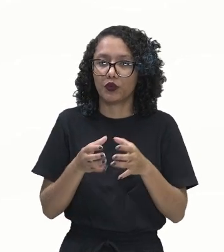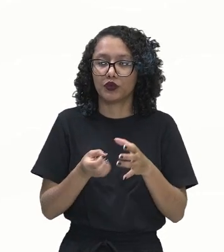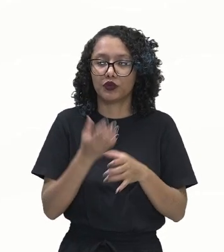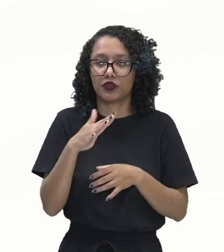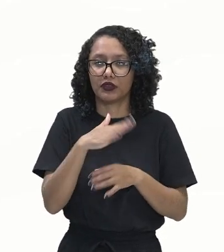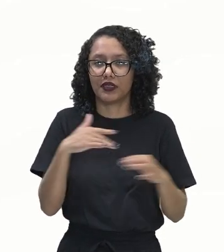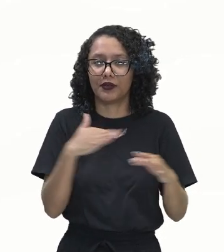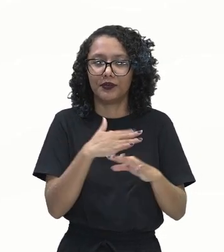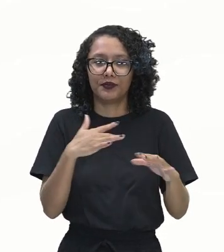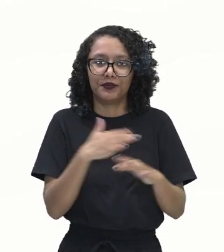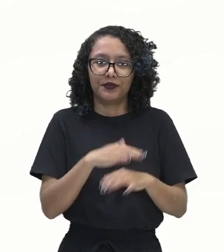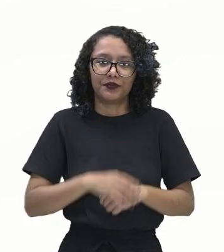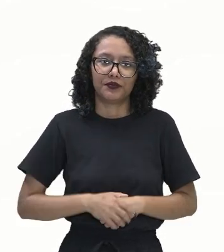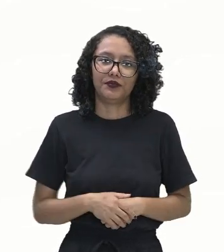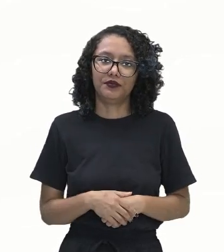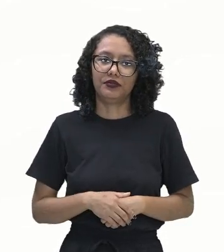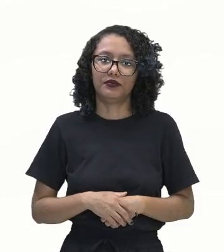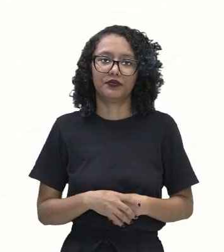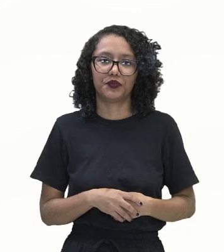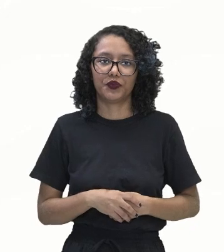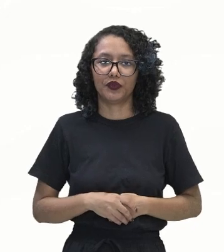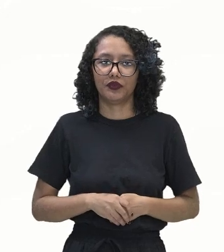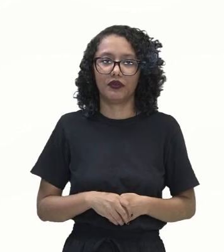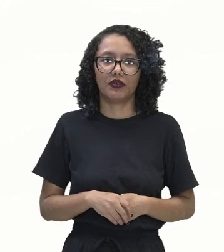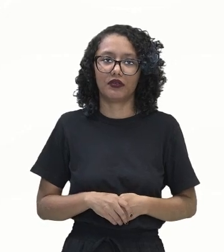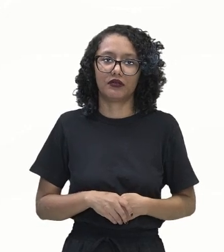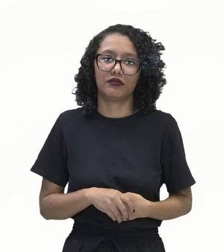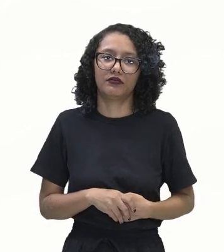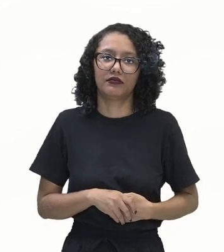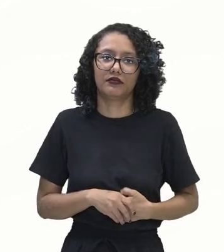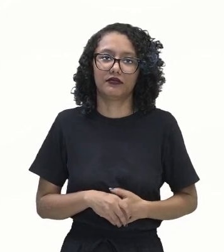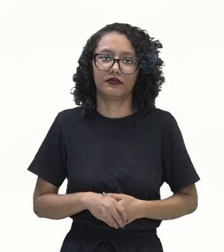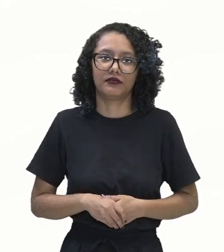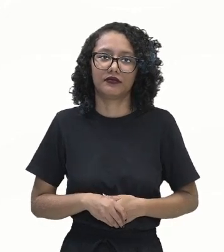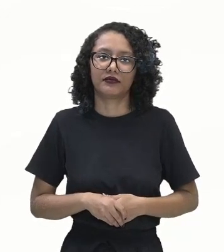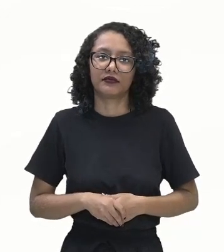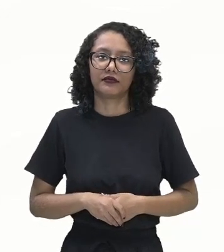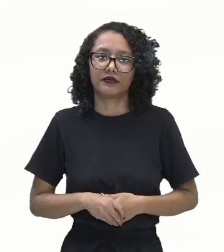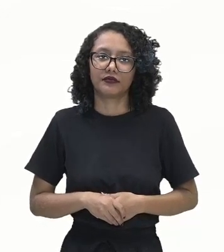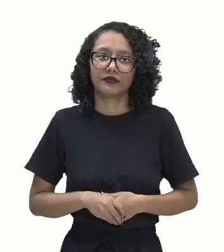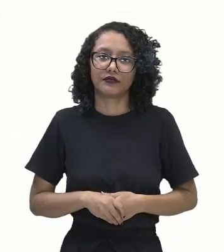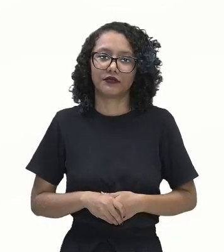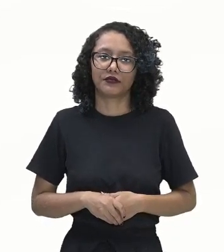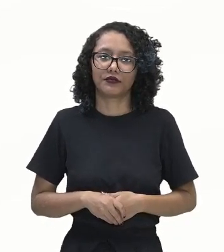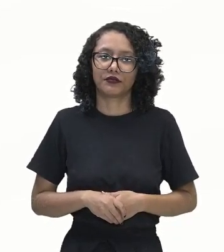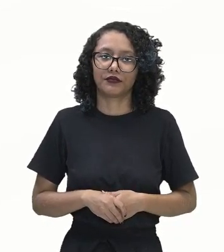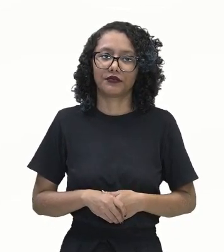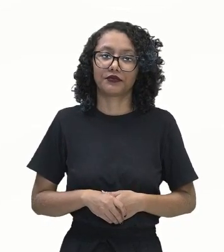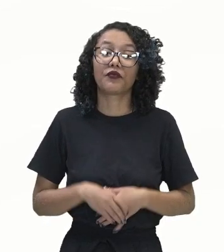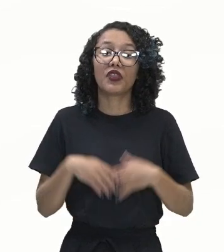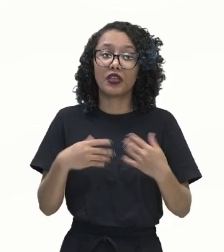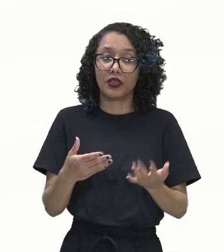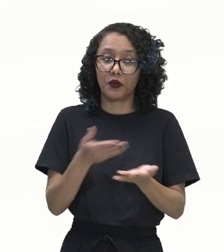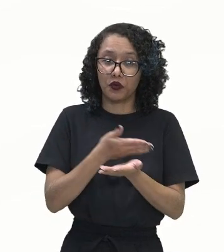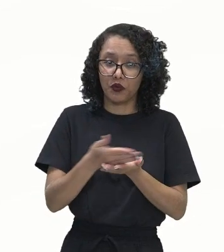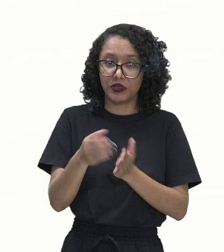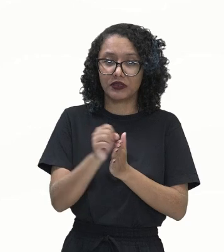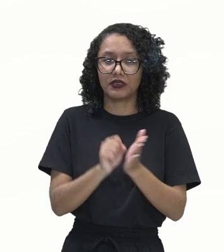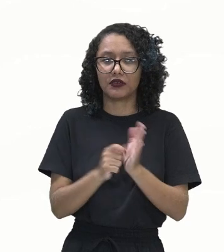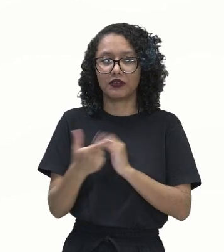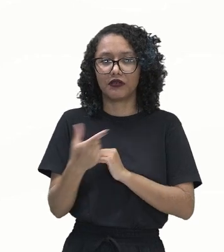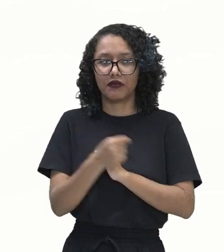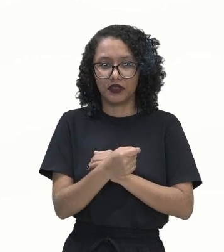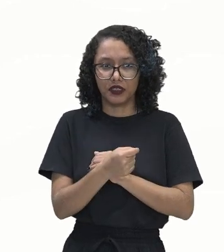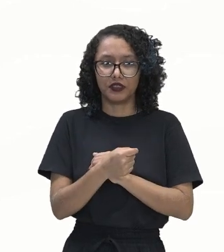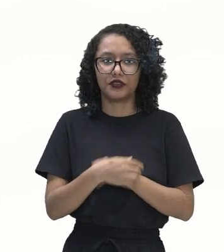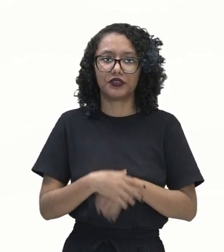área urbana entre os trabalhadores. Então, a gente tem aqui, no início do século XX, as